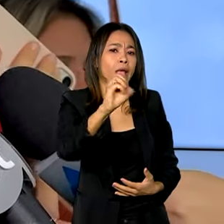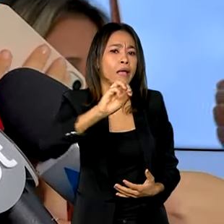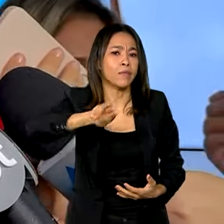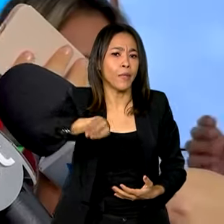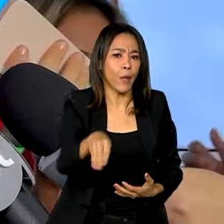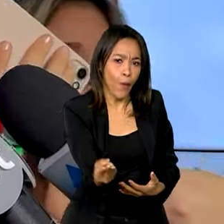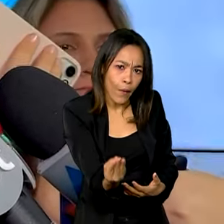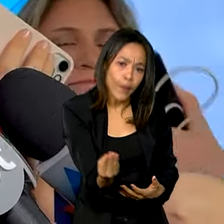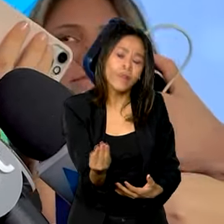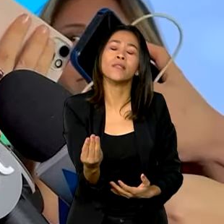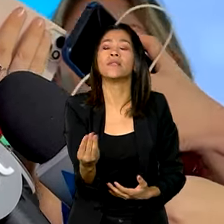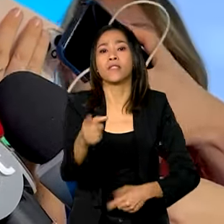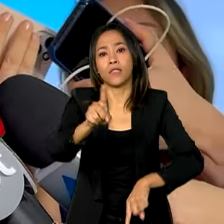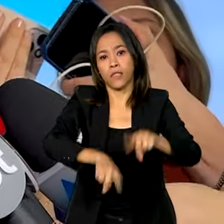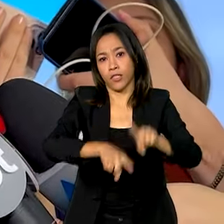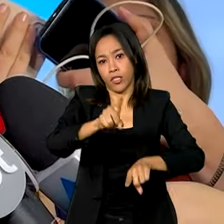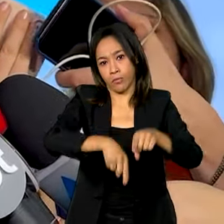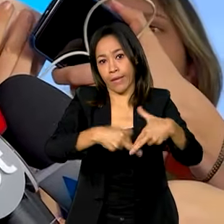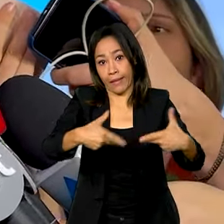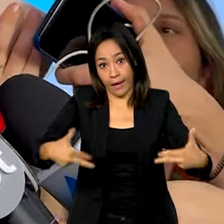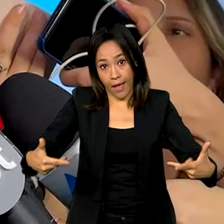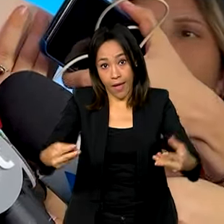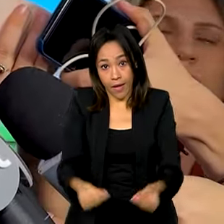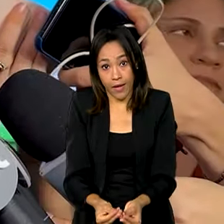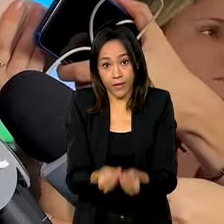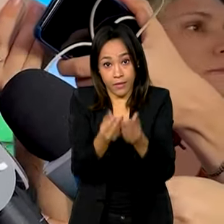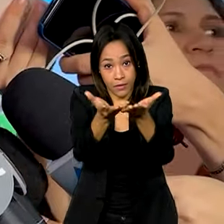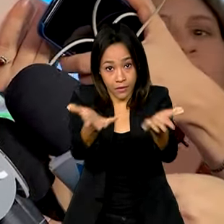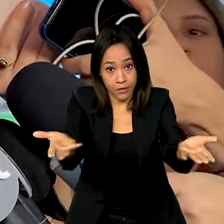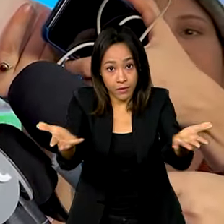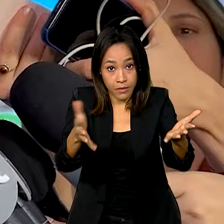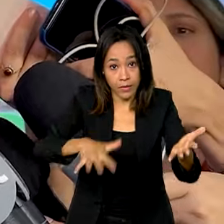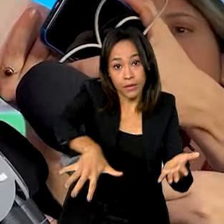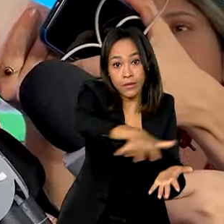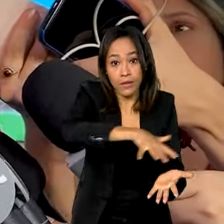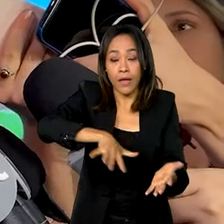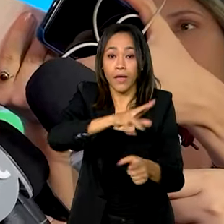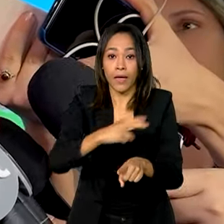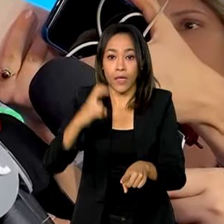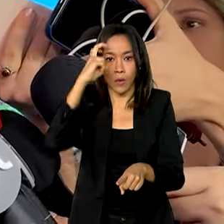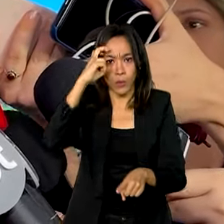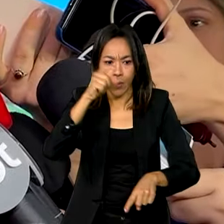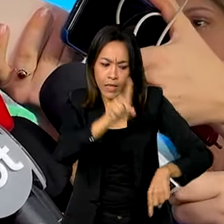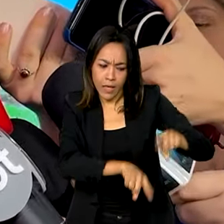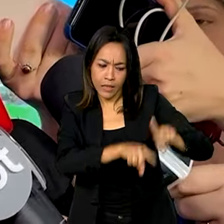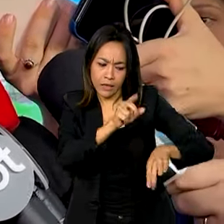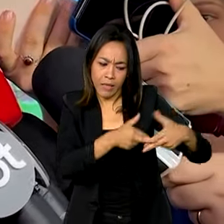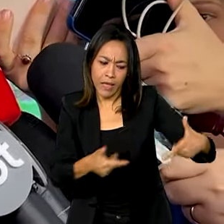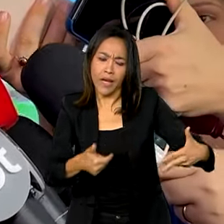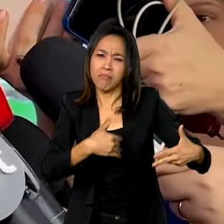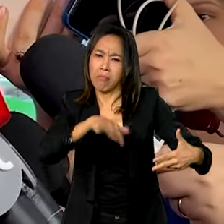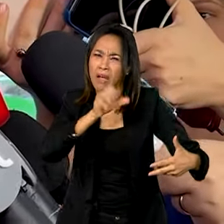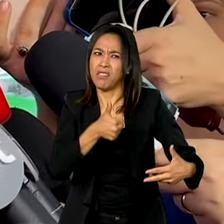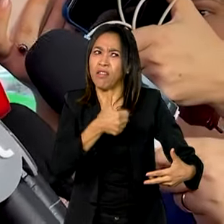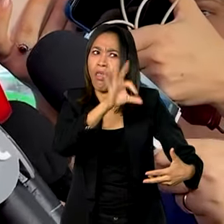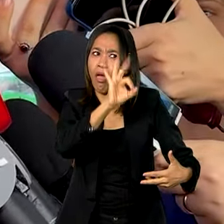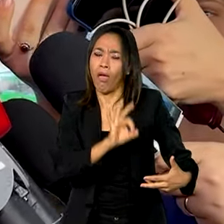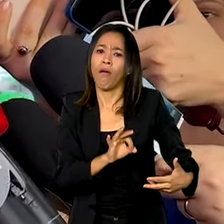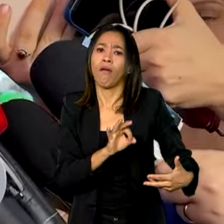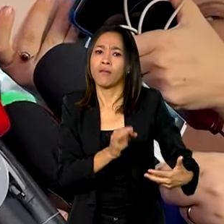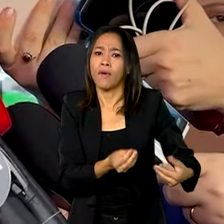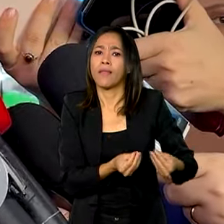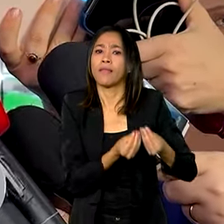equipamentos chamado cé céu das Artes da cultura que um equipamento são mais de 10 equipamentos que vão